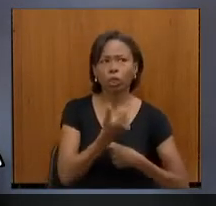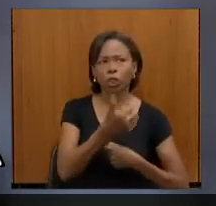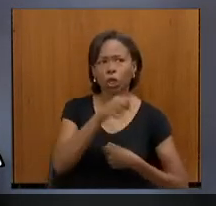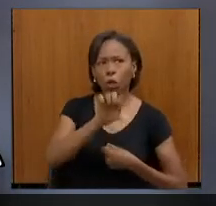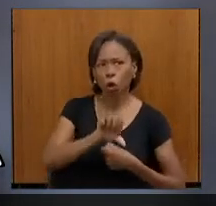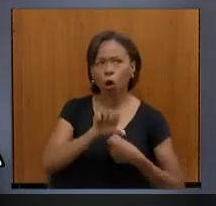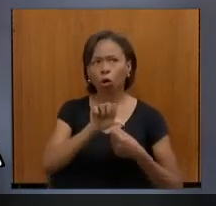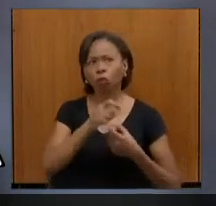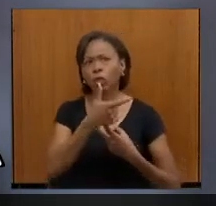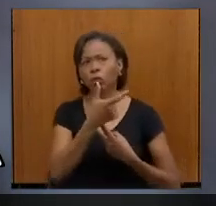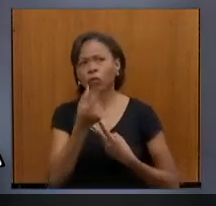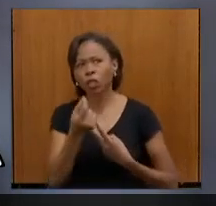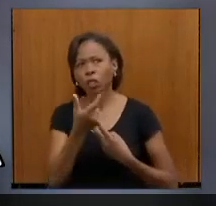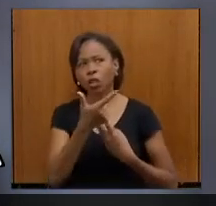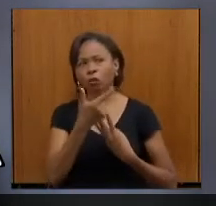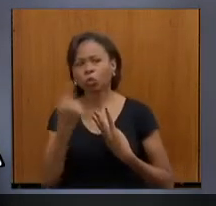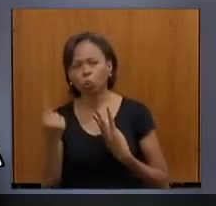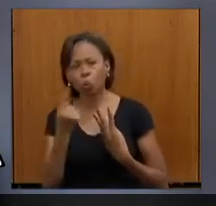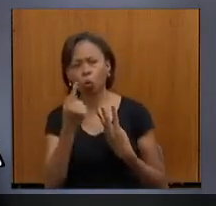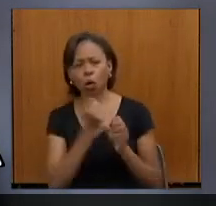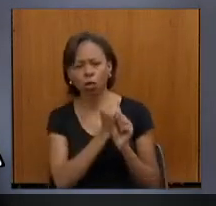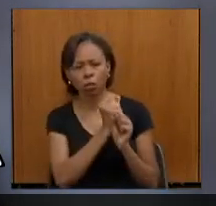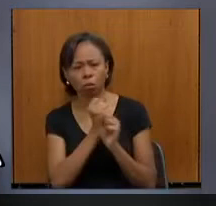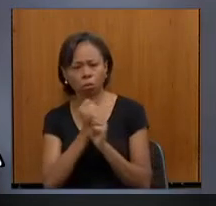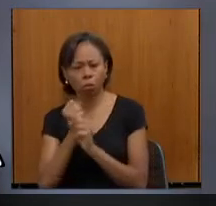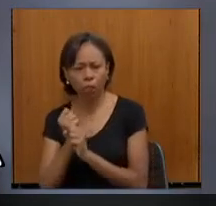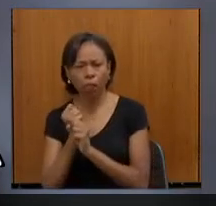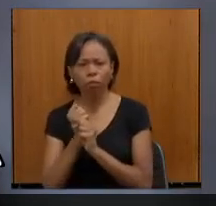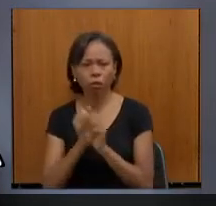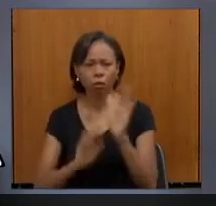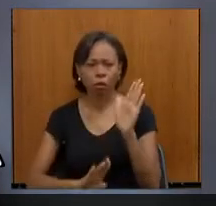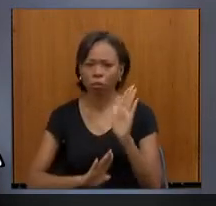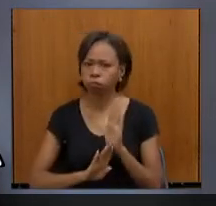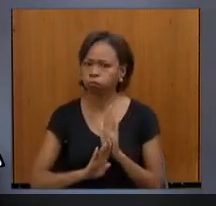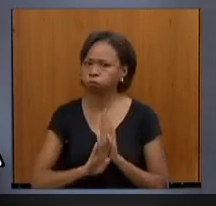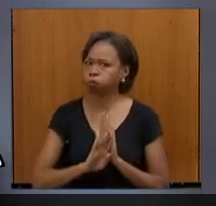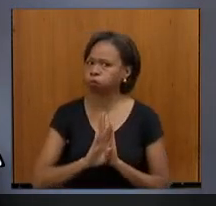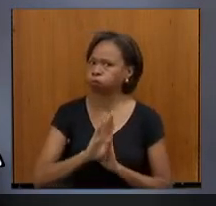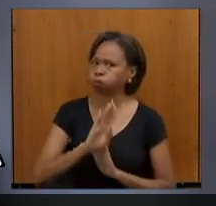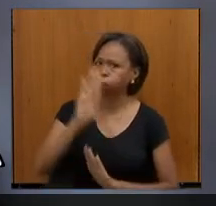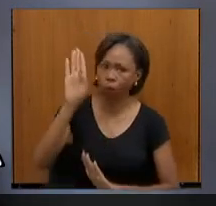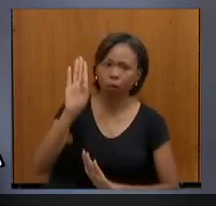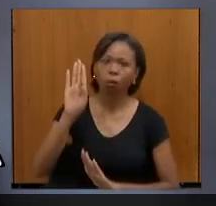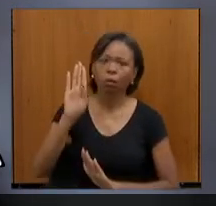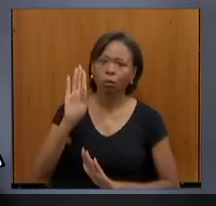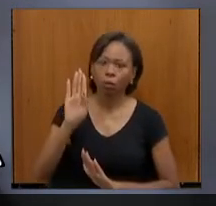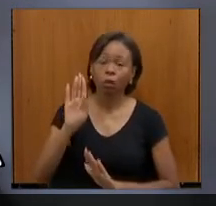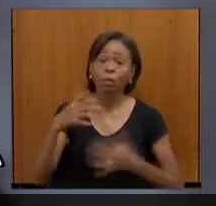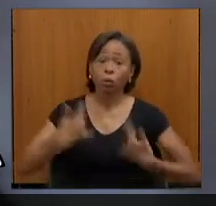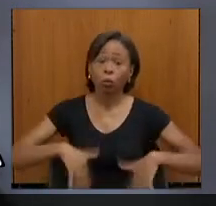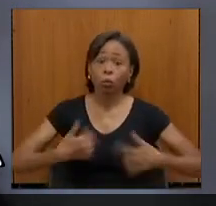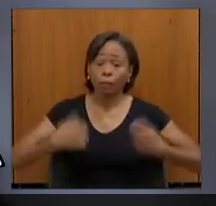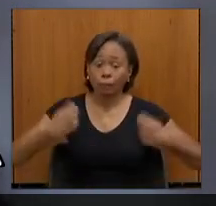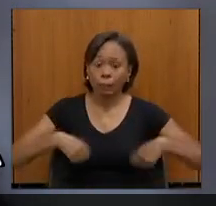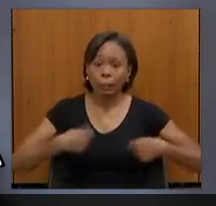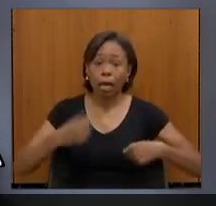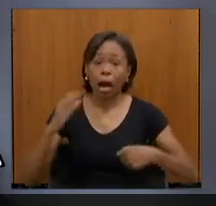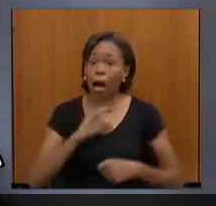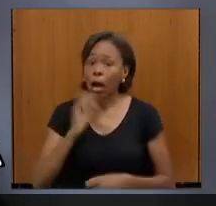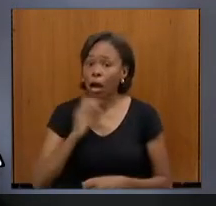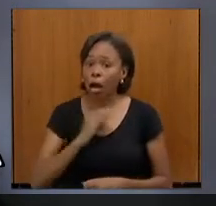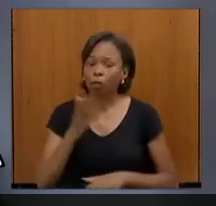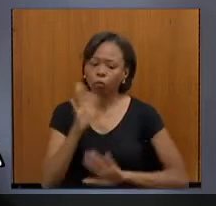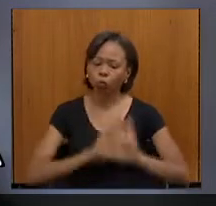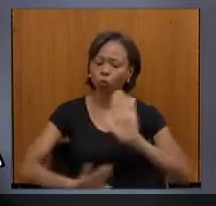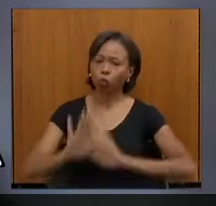teve um descenso gigante do que é esse indicador. Nós vamos ter que acelerar o